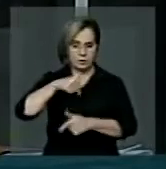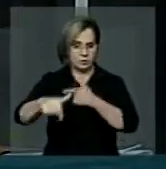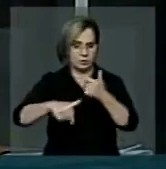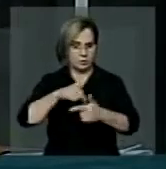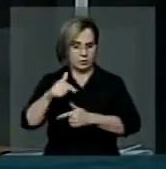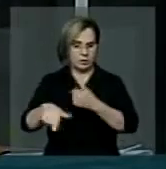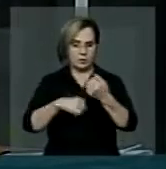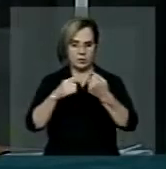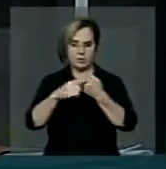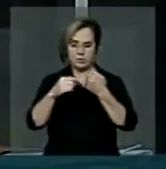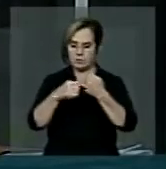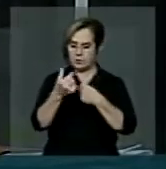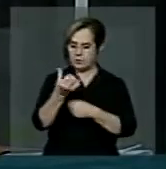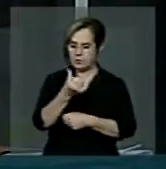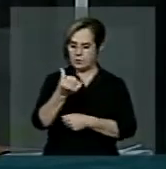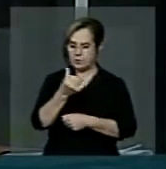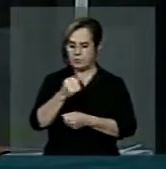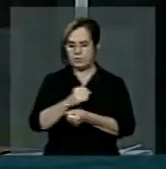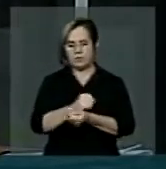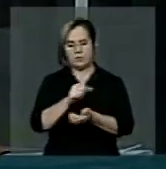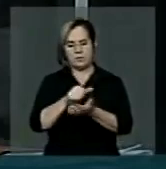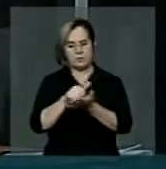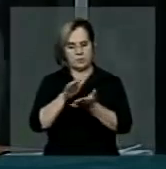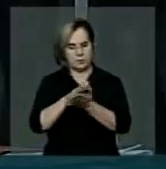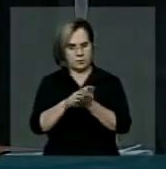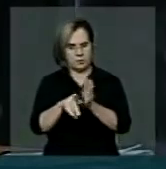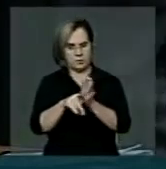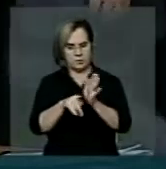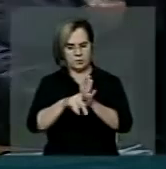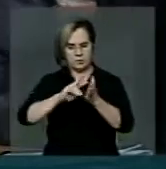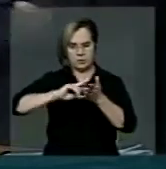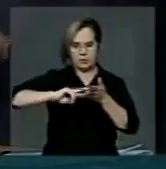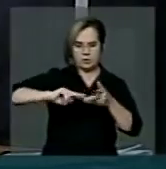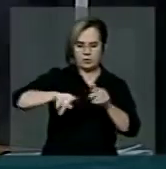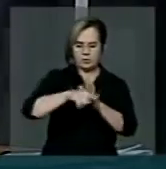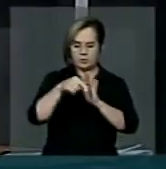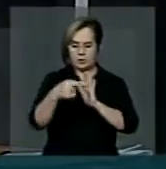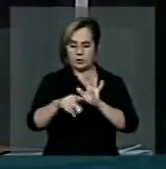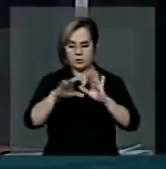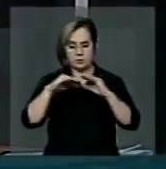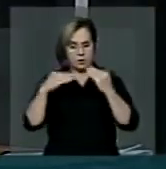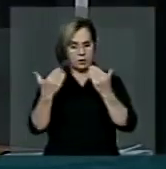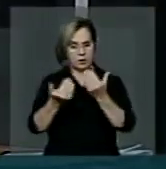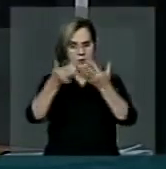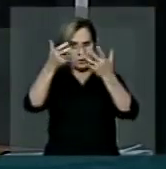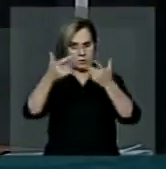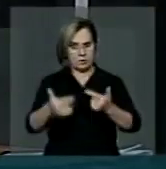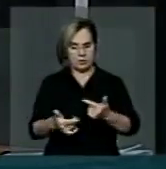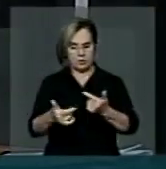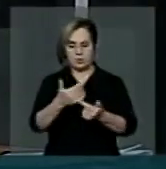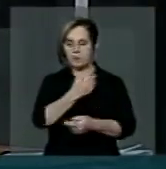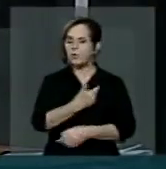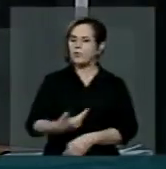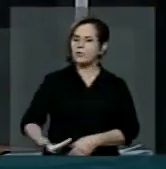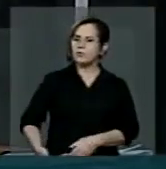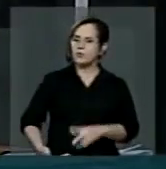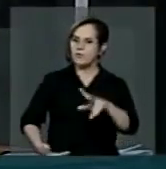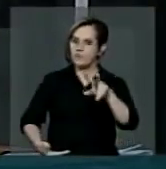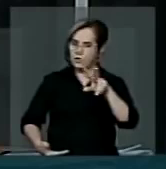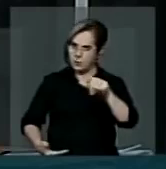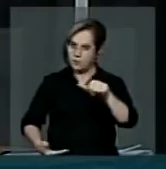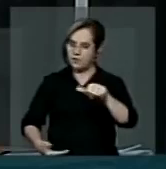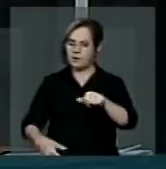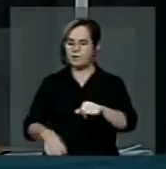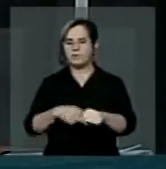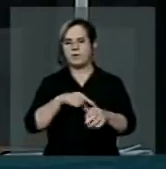Abre aspas. Na aplicação das disposições da presente convenção, os governos deverão: a.